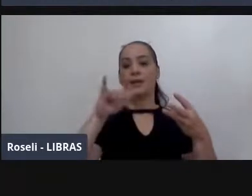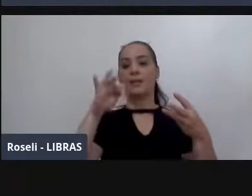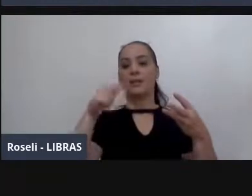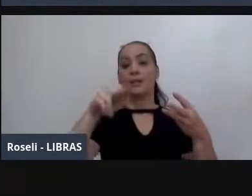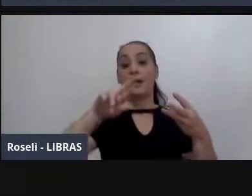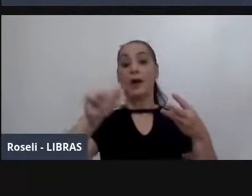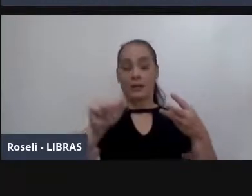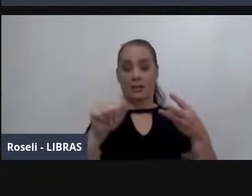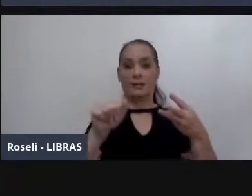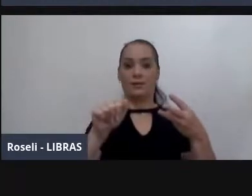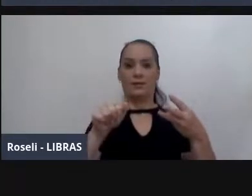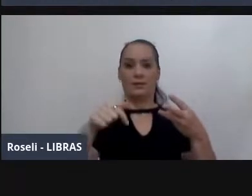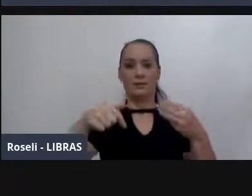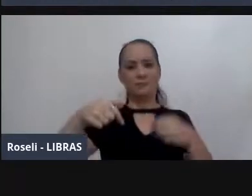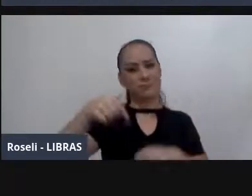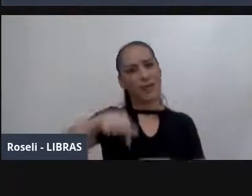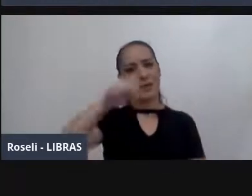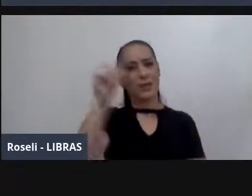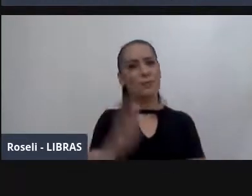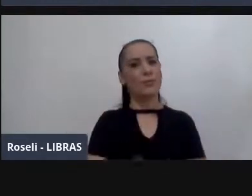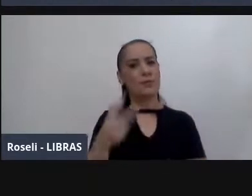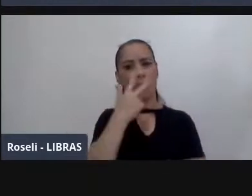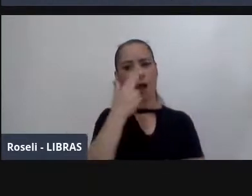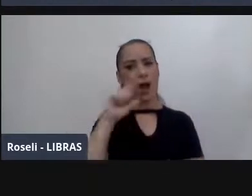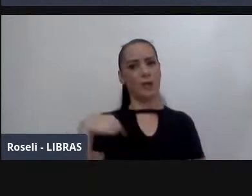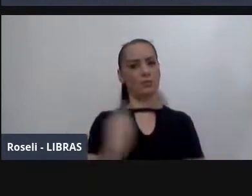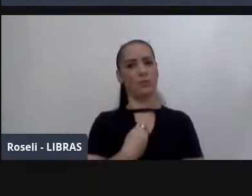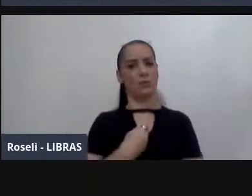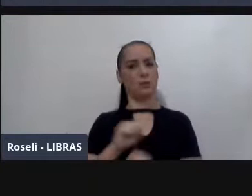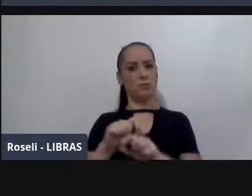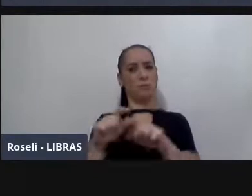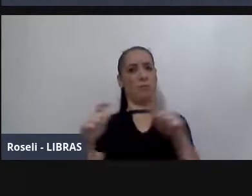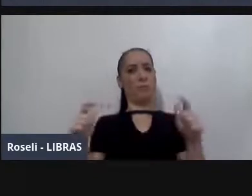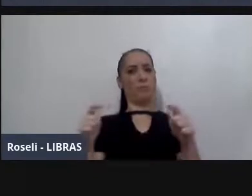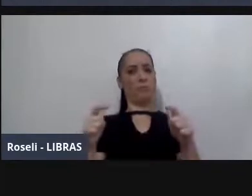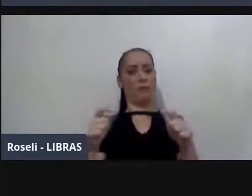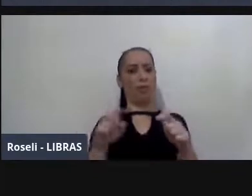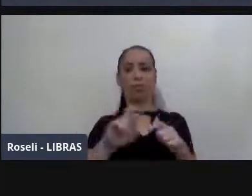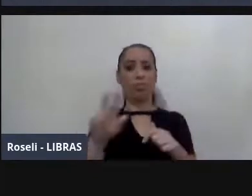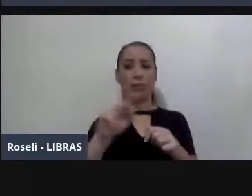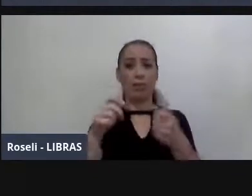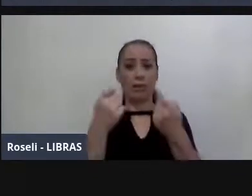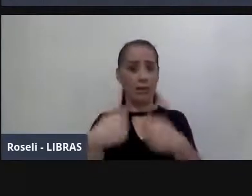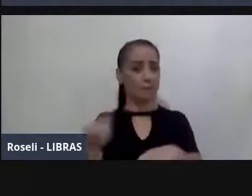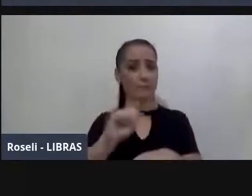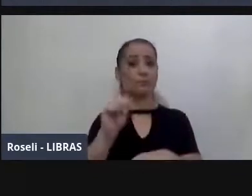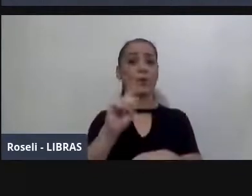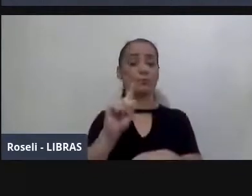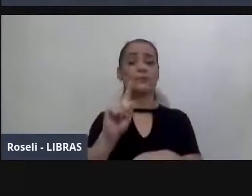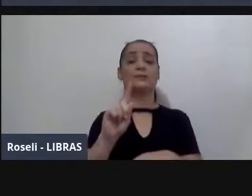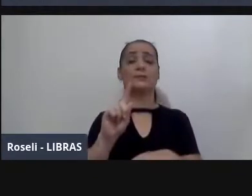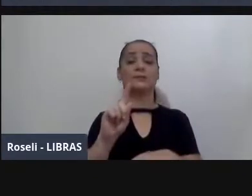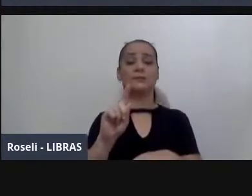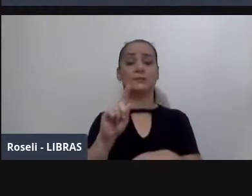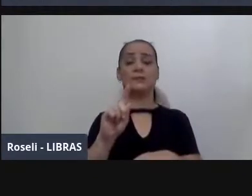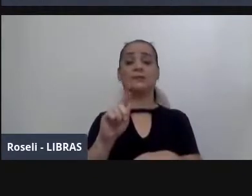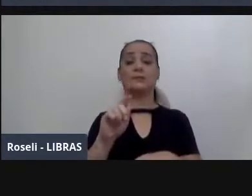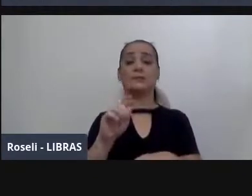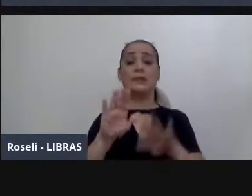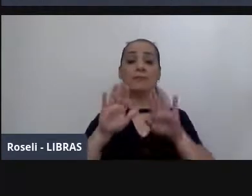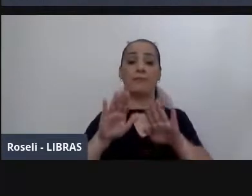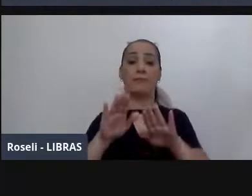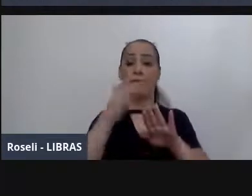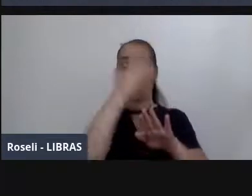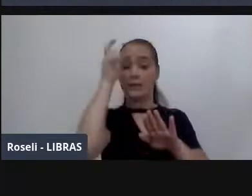que somos muitos. Não somos muitos, não. Precisamos de mais gente e gente competente para contribuir. Enfim, eu estou falando isso porque falta